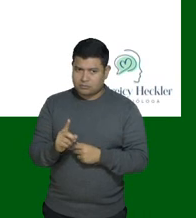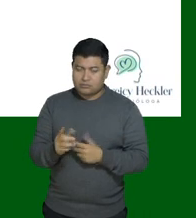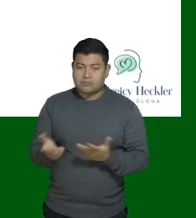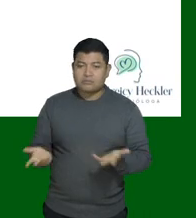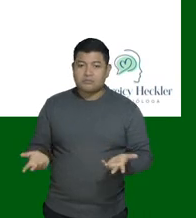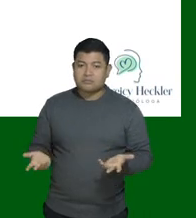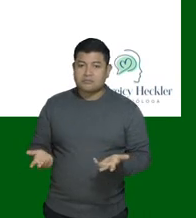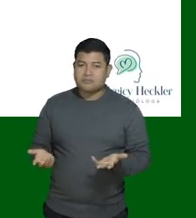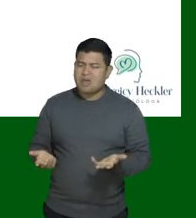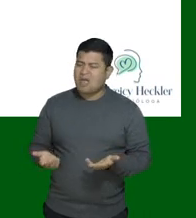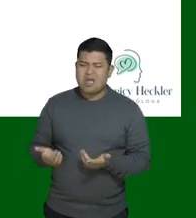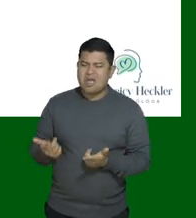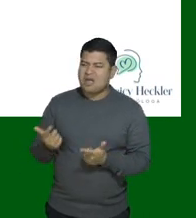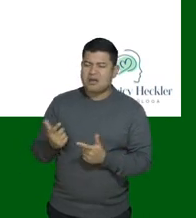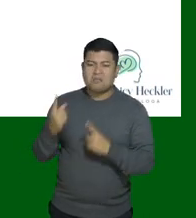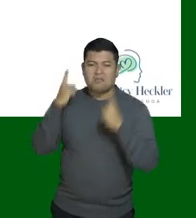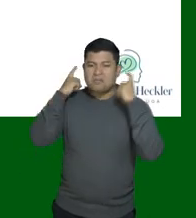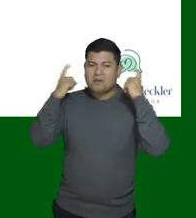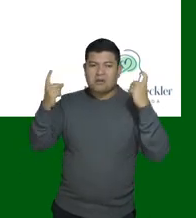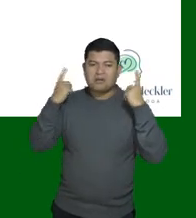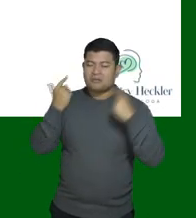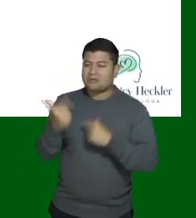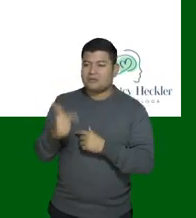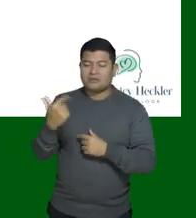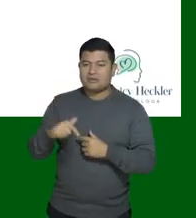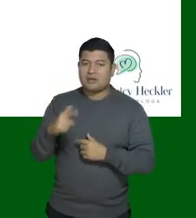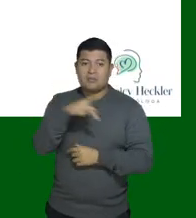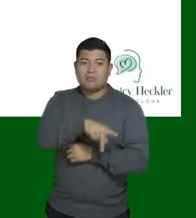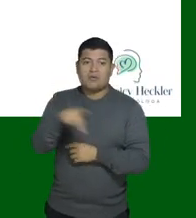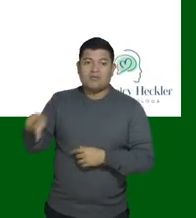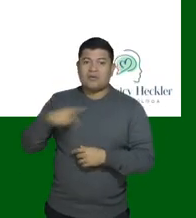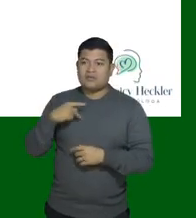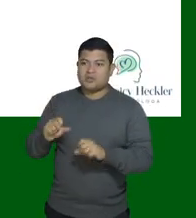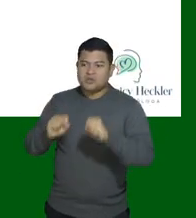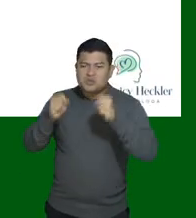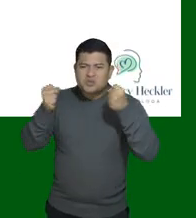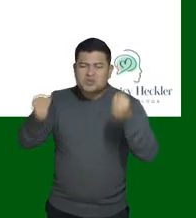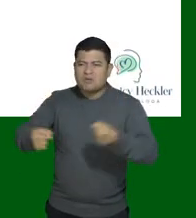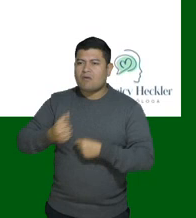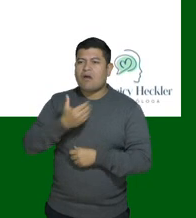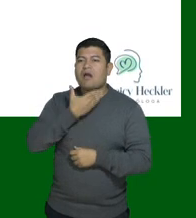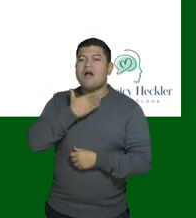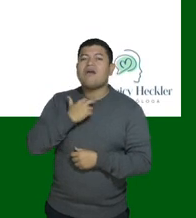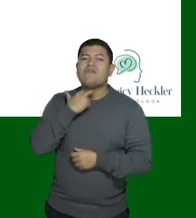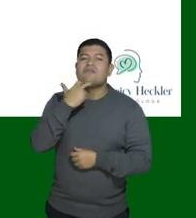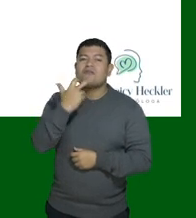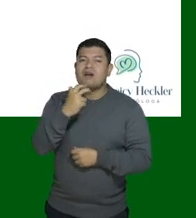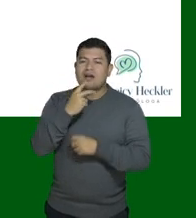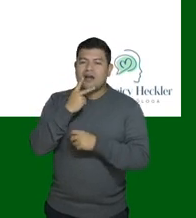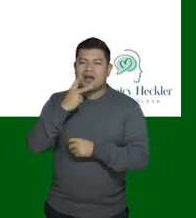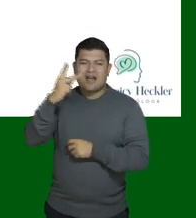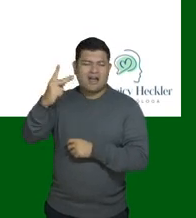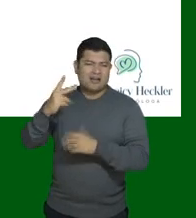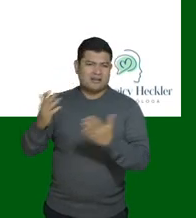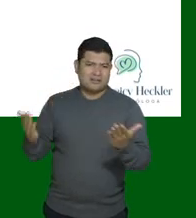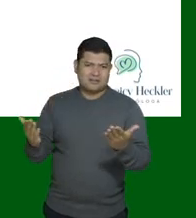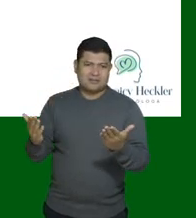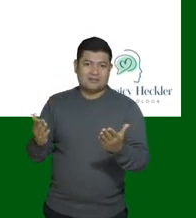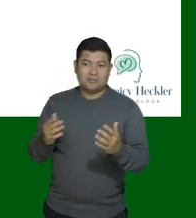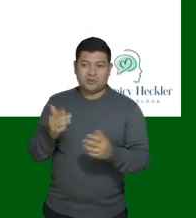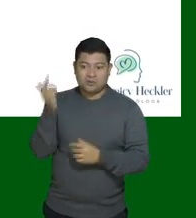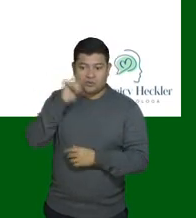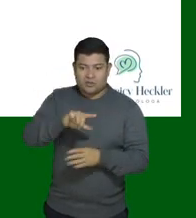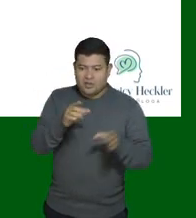Nem tem barulho, professor, nem tem que se acabar, às vezes, para manter a organização da coisa. É muito delicado.